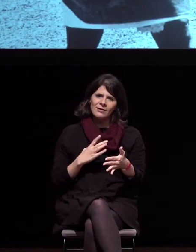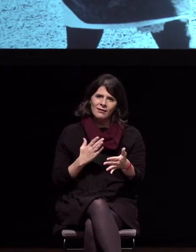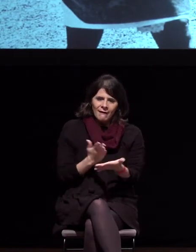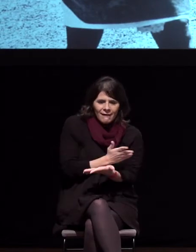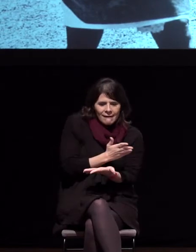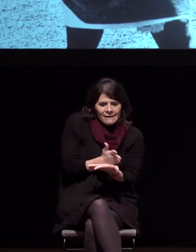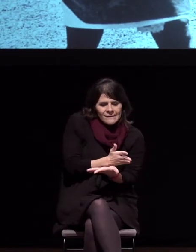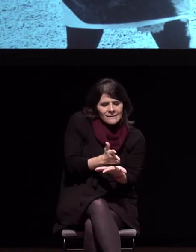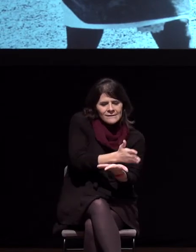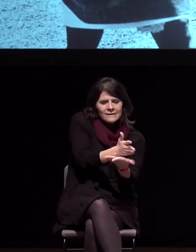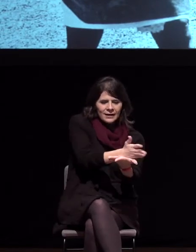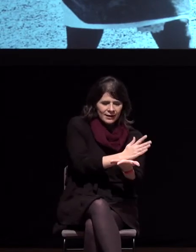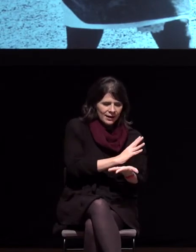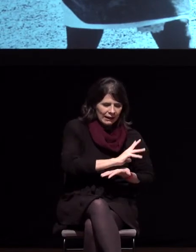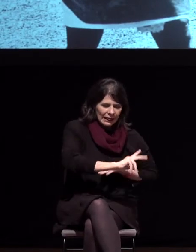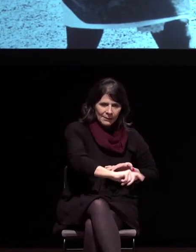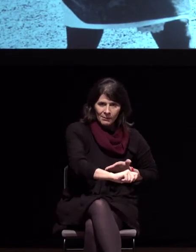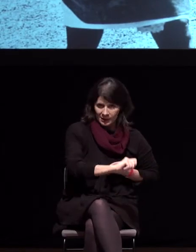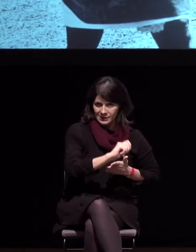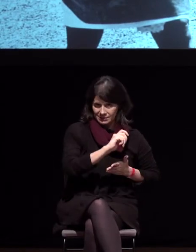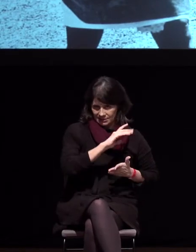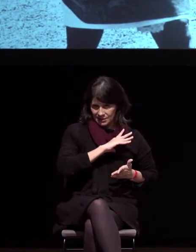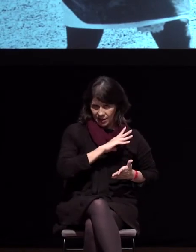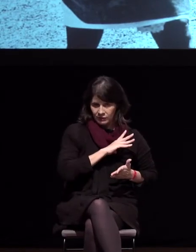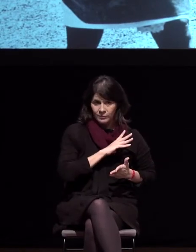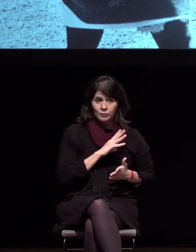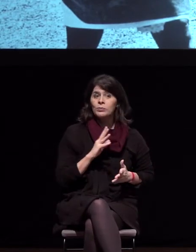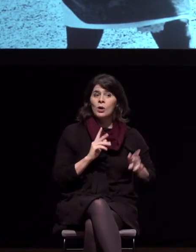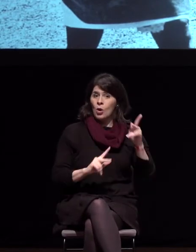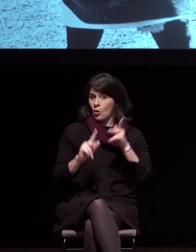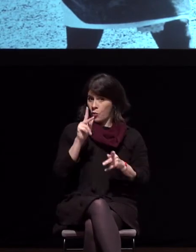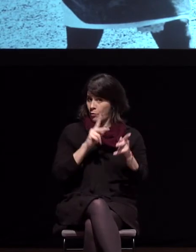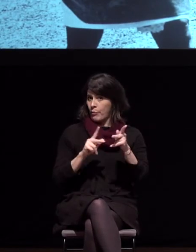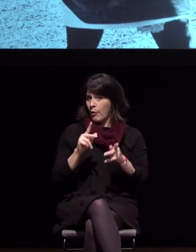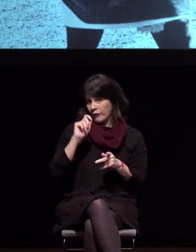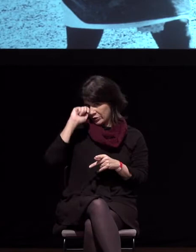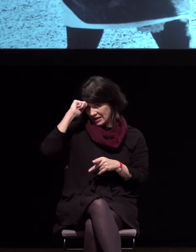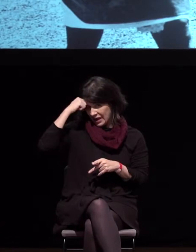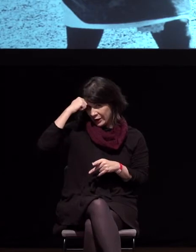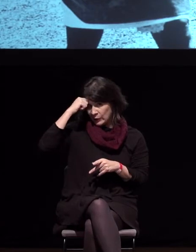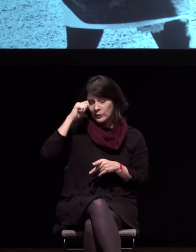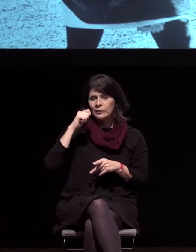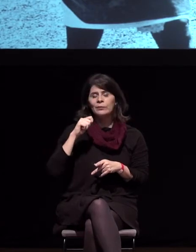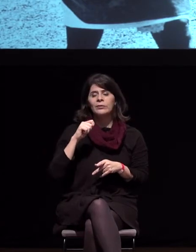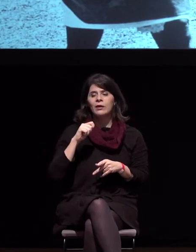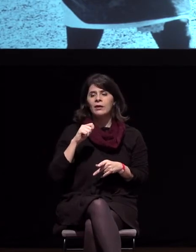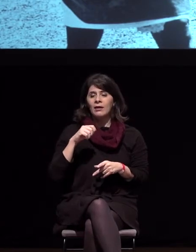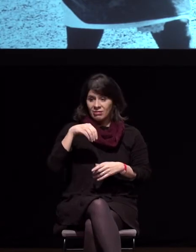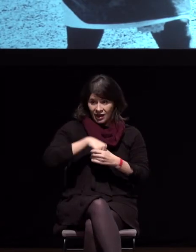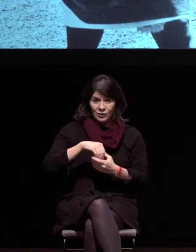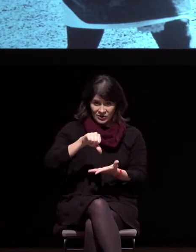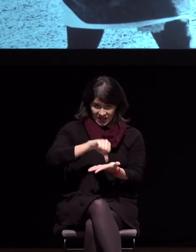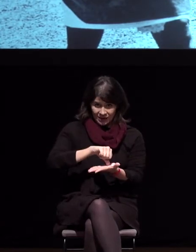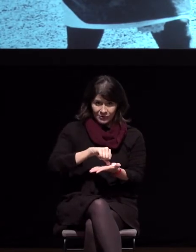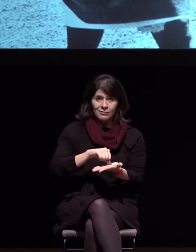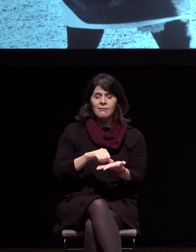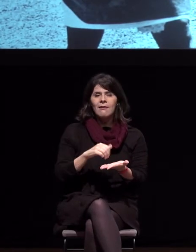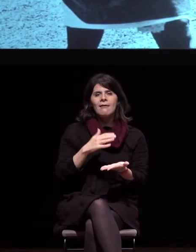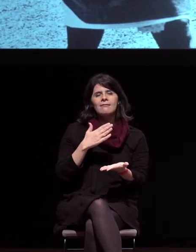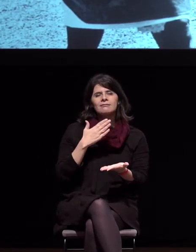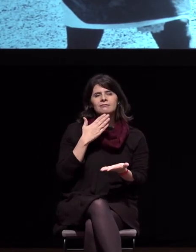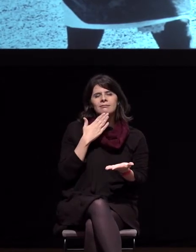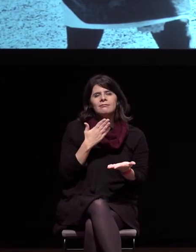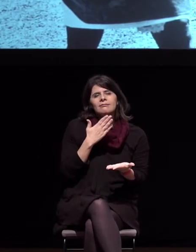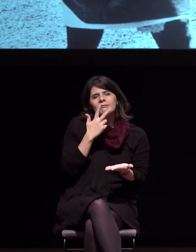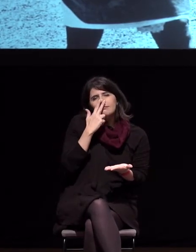cidade. O povo negro que habitava o centro, ele é convidado de maneira muito cordial a se retirarem das áreas